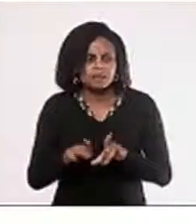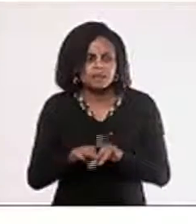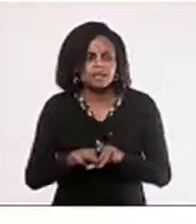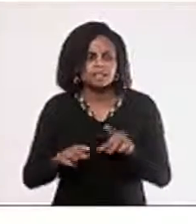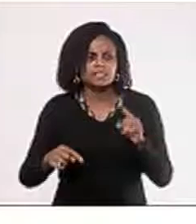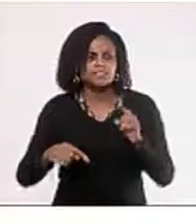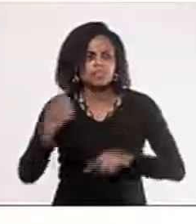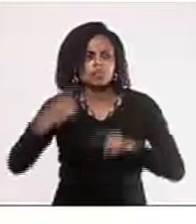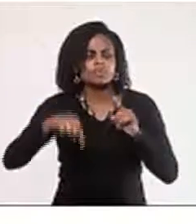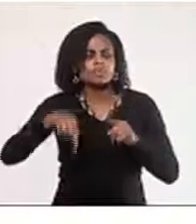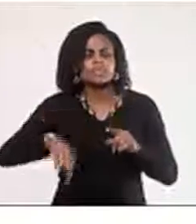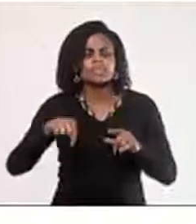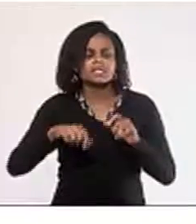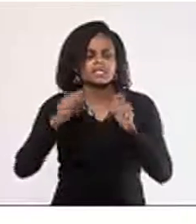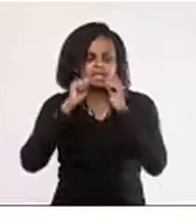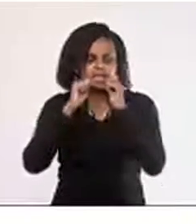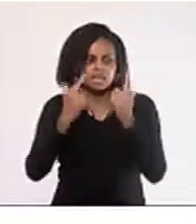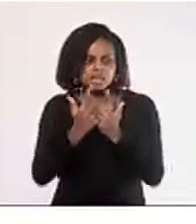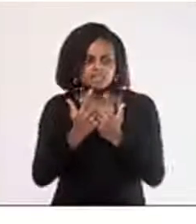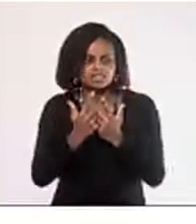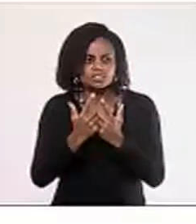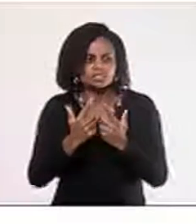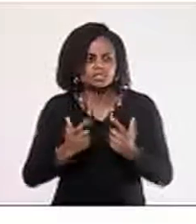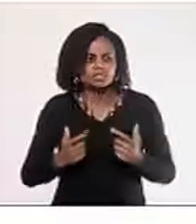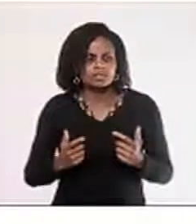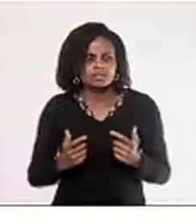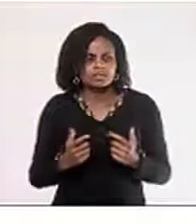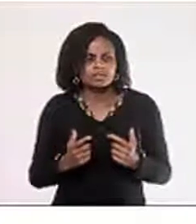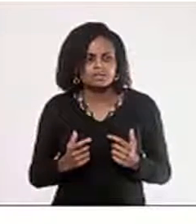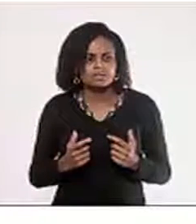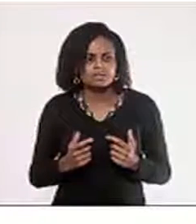esse parlamento se vestir